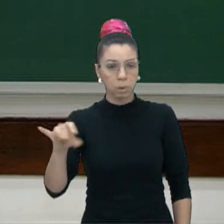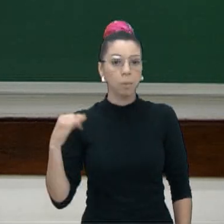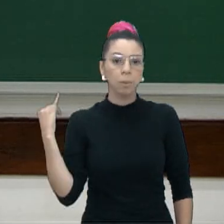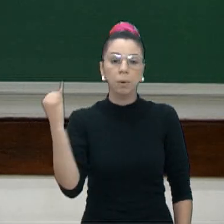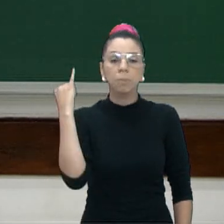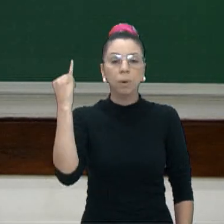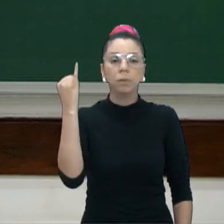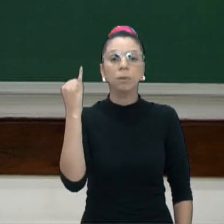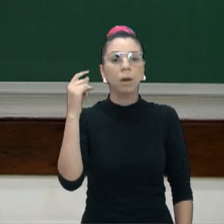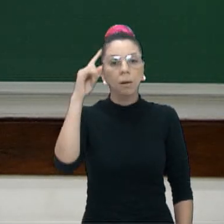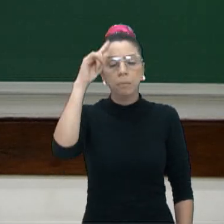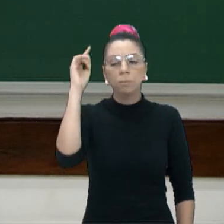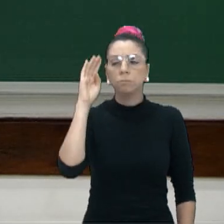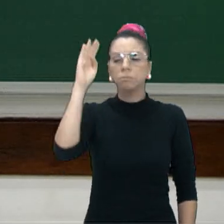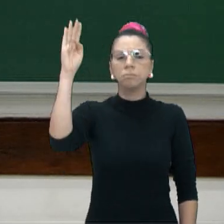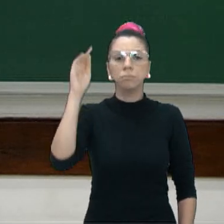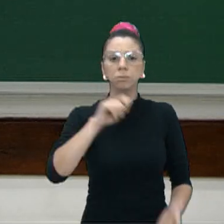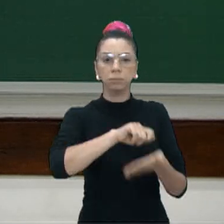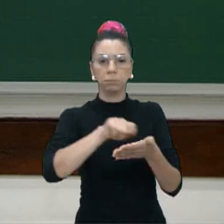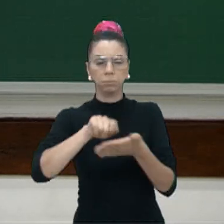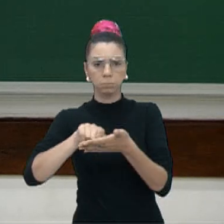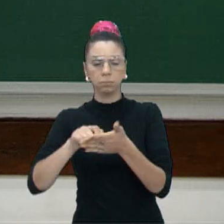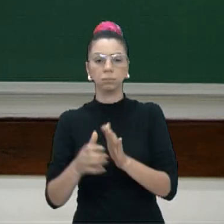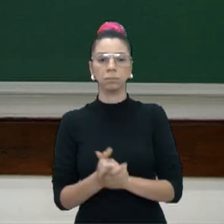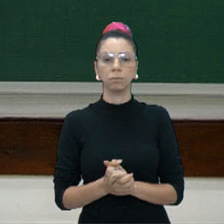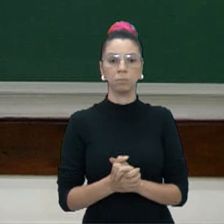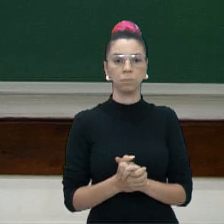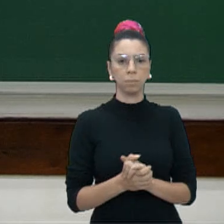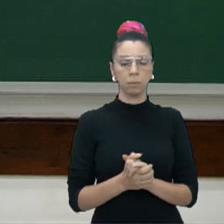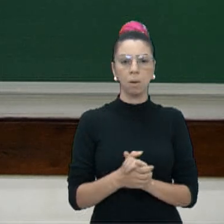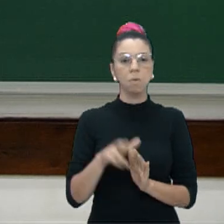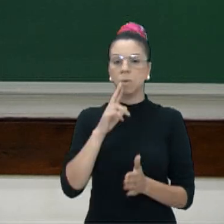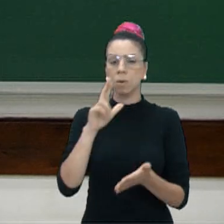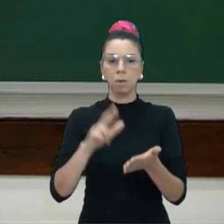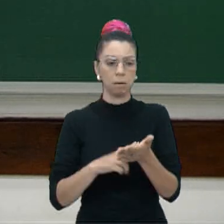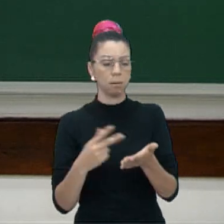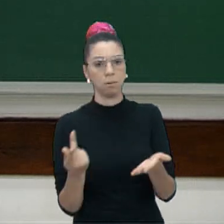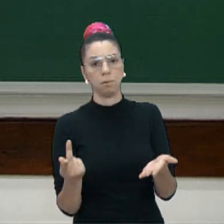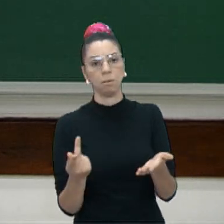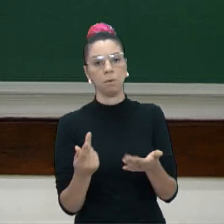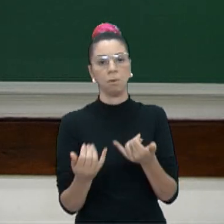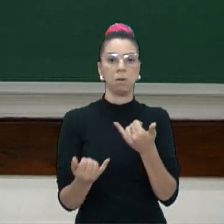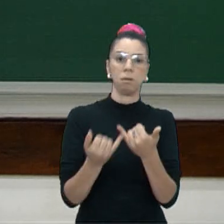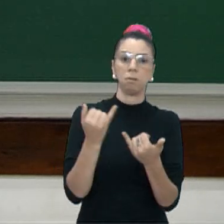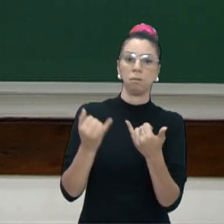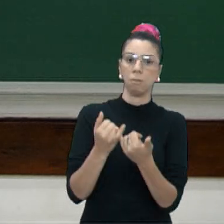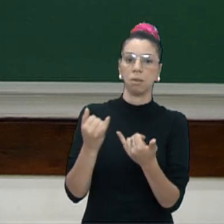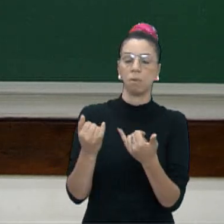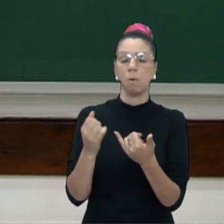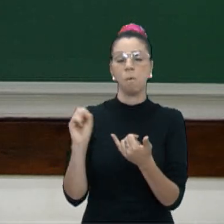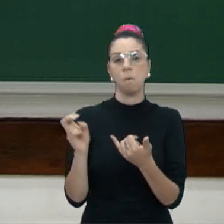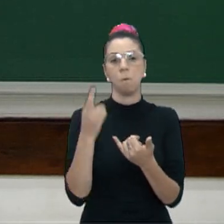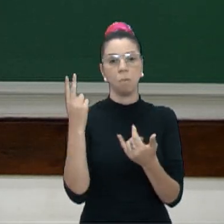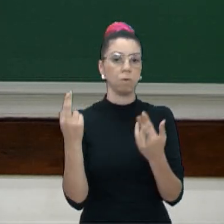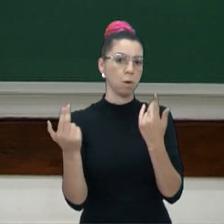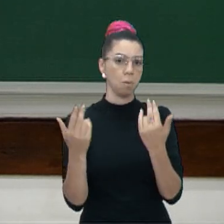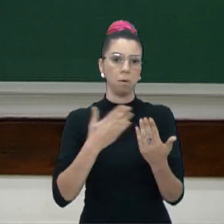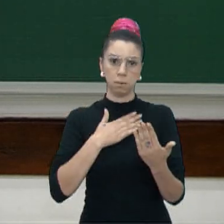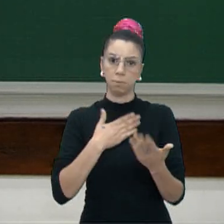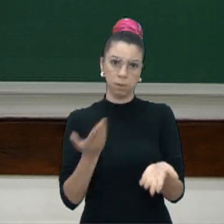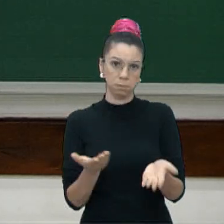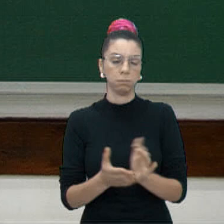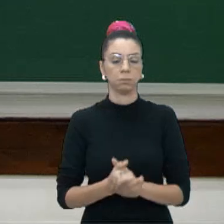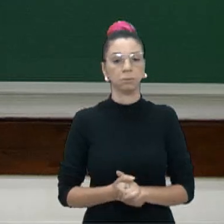ideia principal do seu texto. De nenhuma maneira a sua resposta deve estar igual à resposta sugerida aqui.